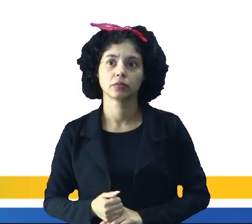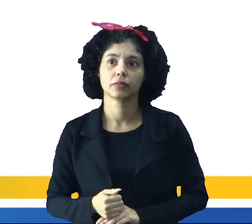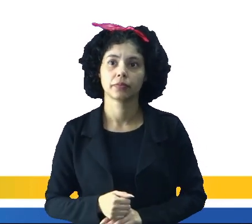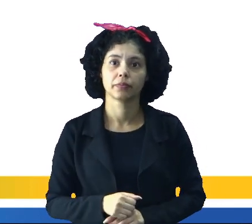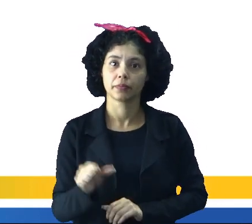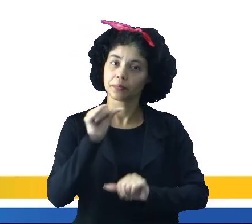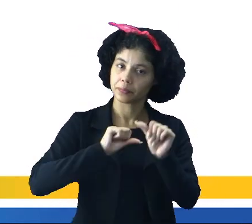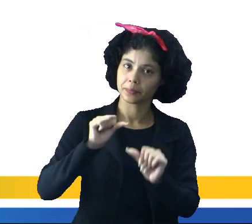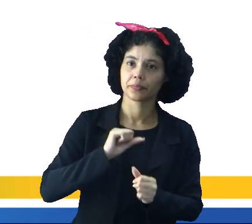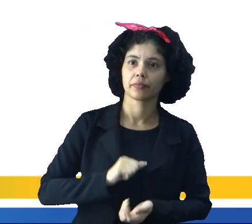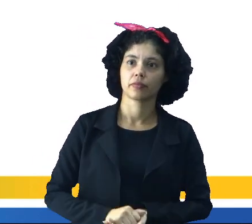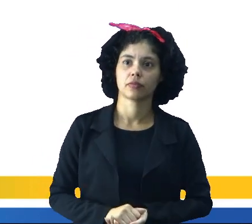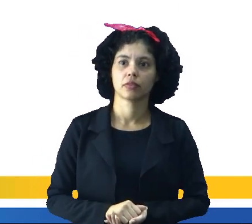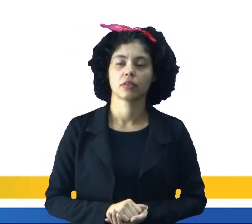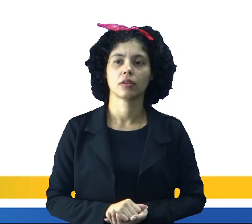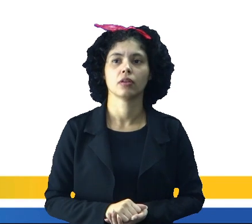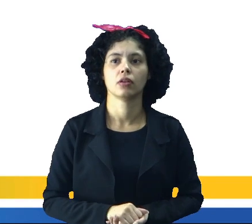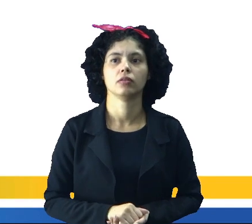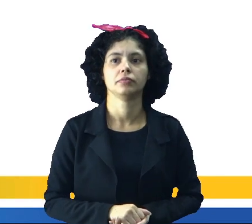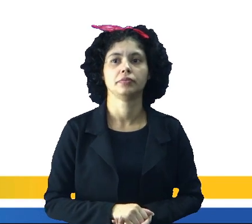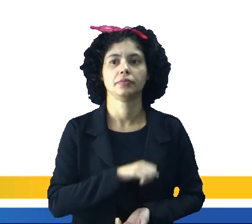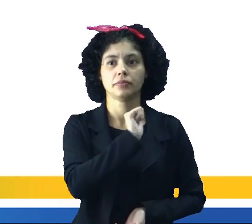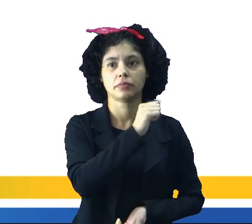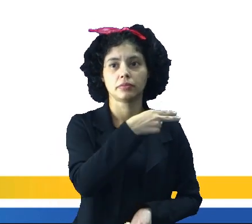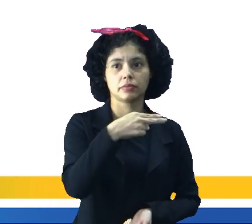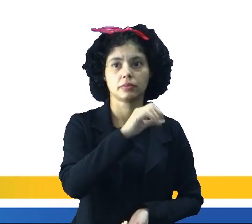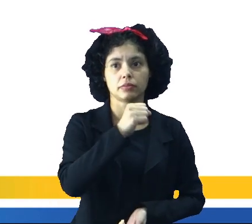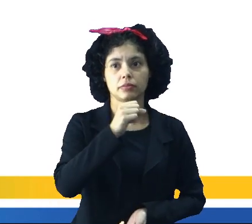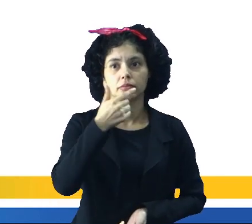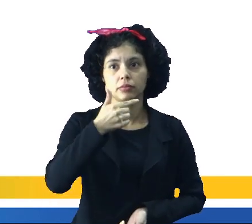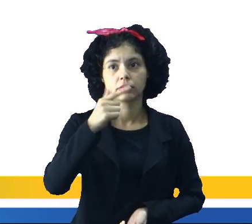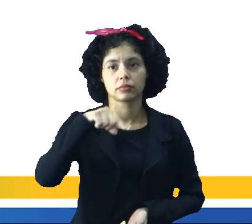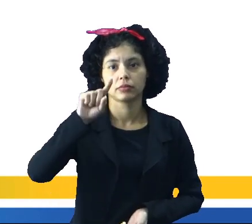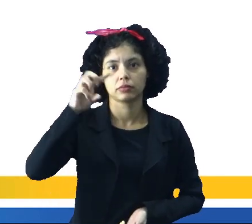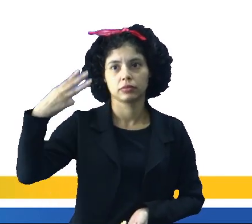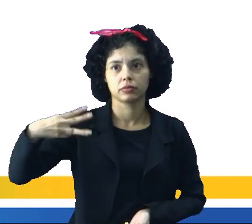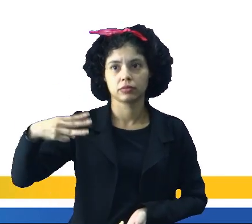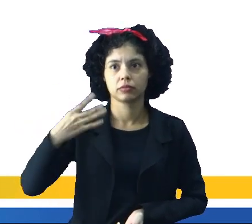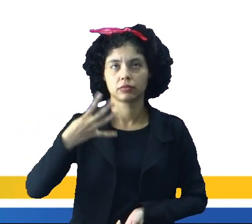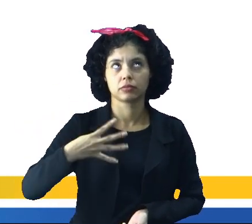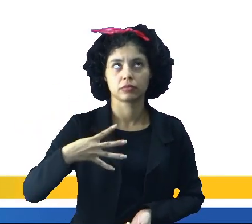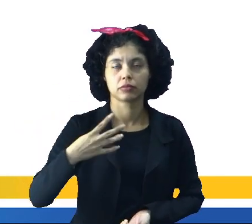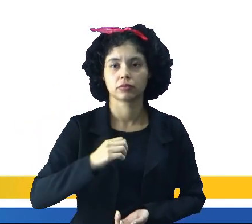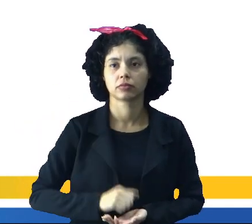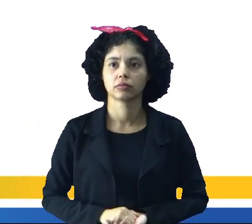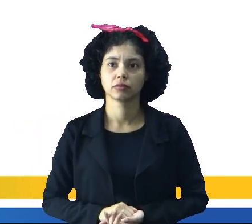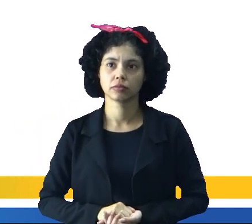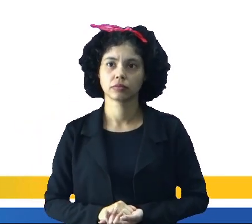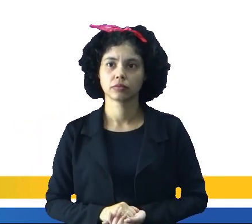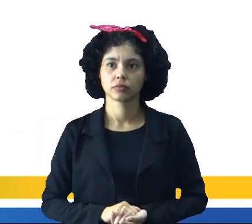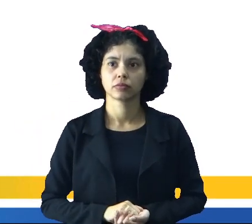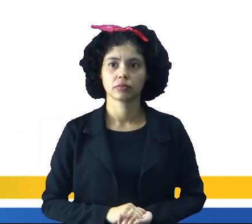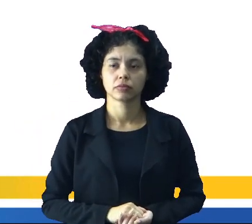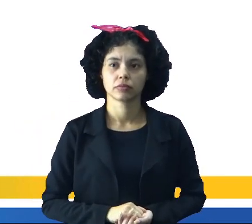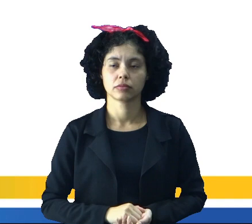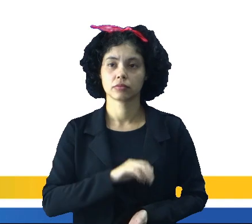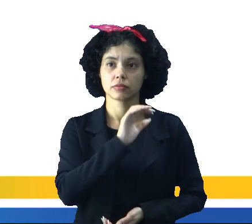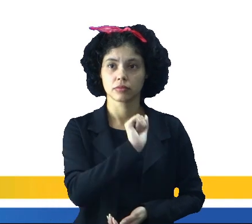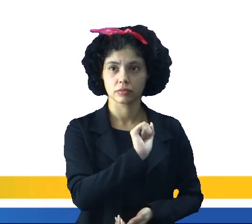só trocando. Então, eu tenho A igual 8 ao quadrado, raiz de 3 sobre 4.